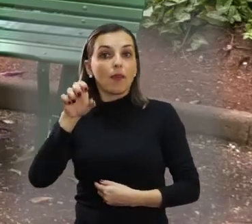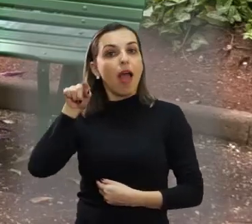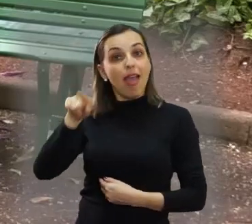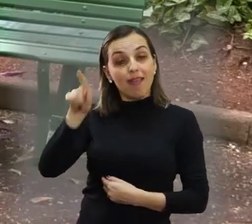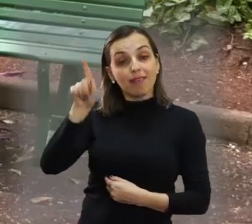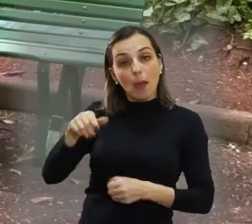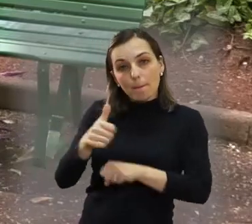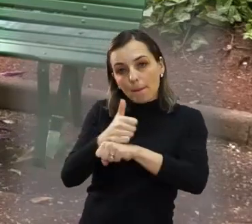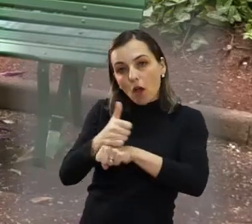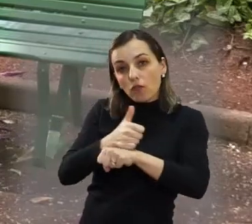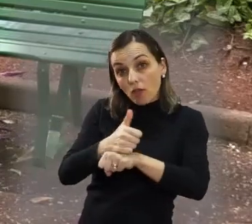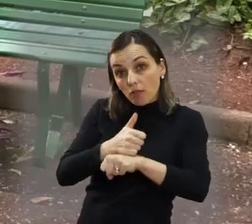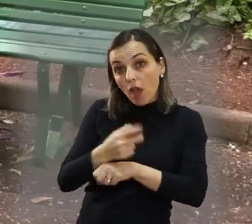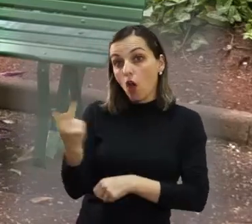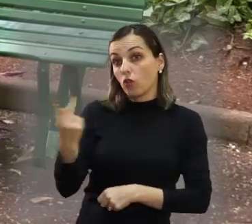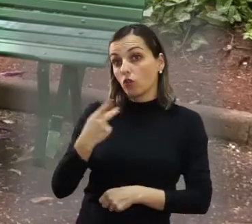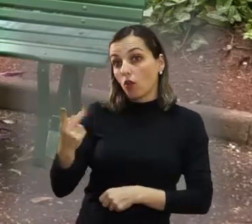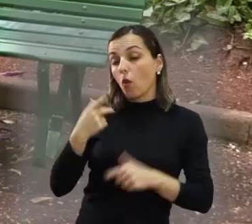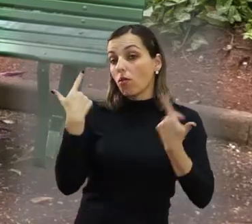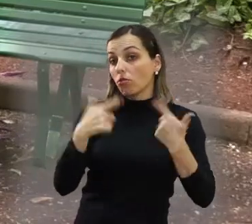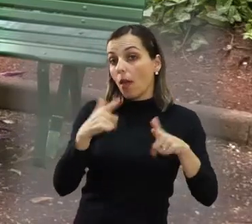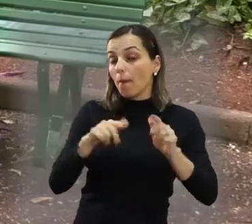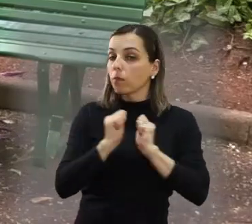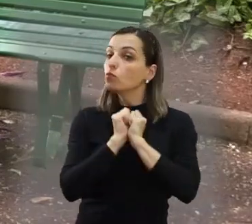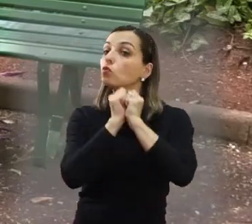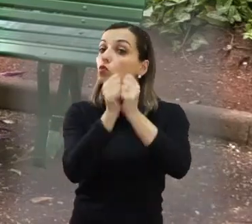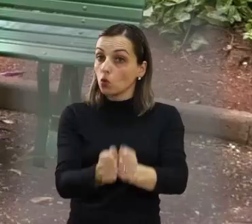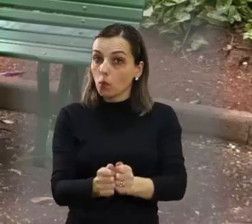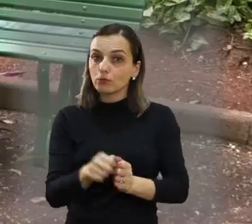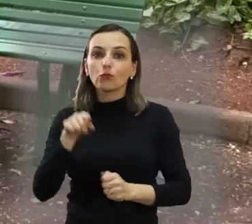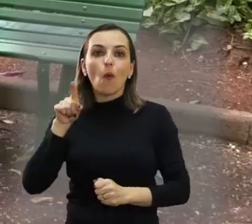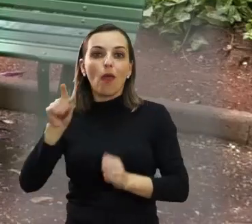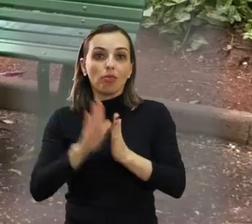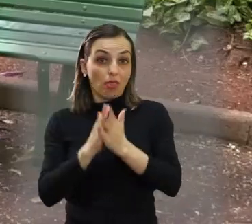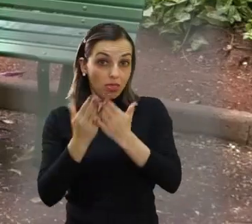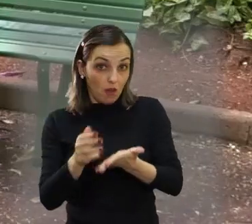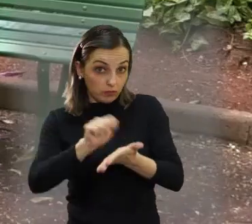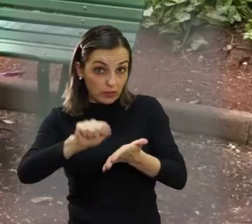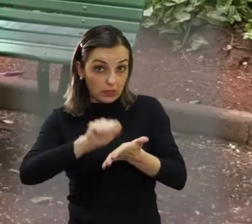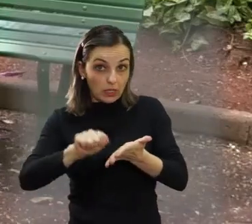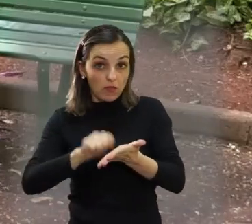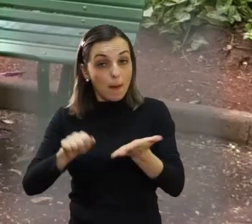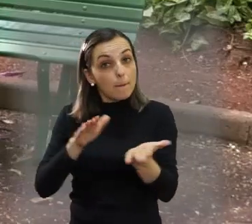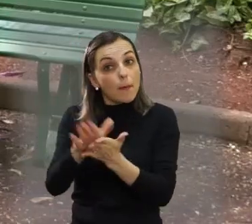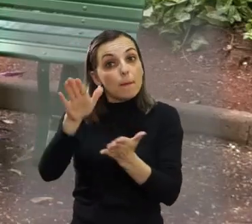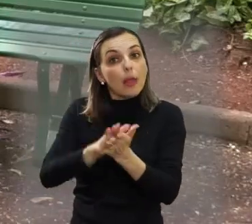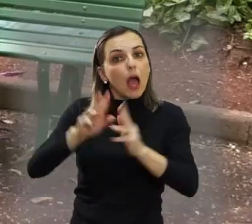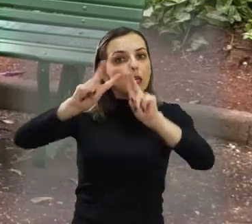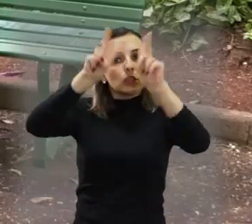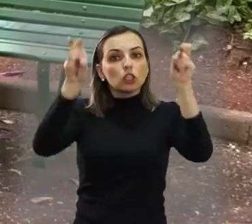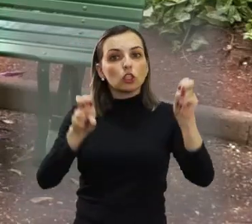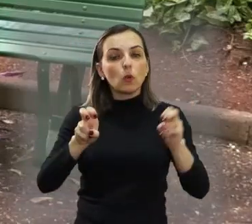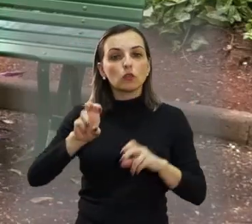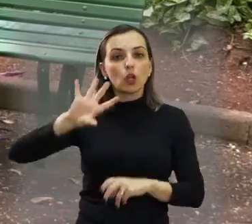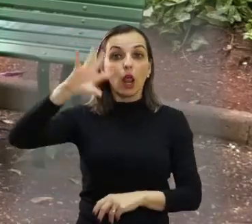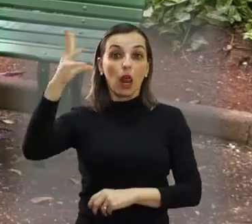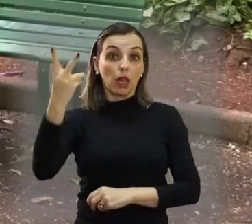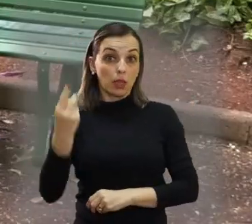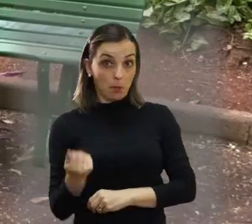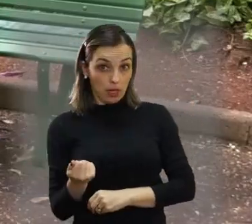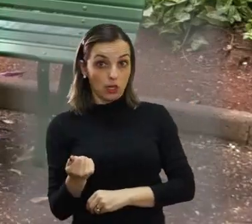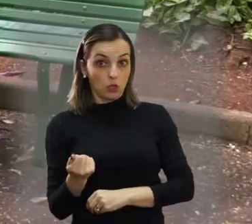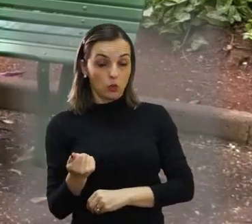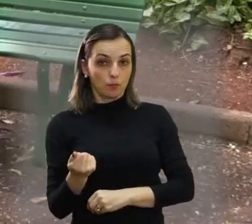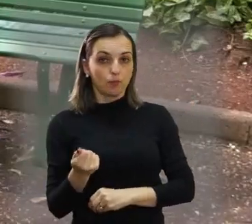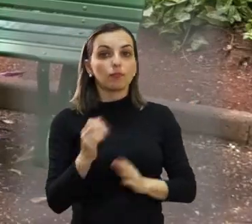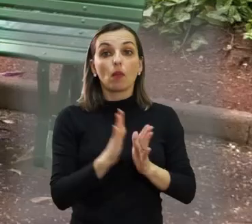Recentemente ele lançou um livro chamado Mensagem dos Poetas Mortos, que é uma coletânea de vários autores sobre